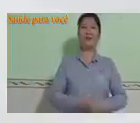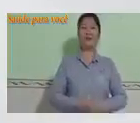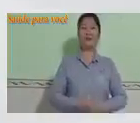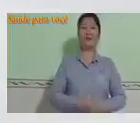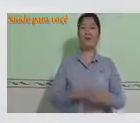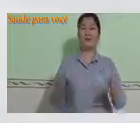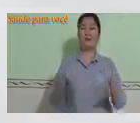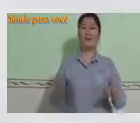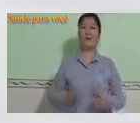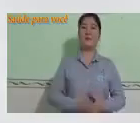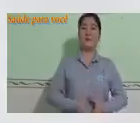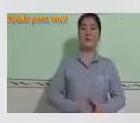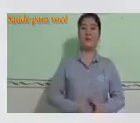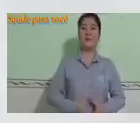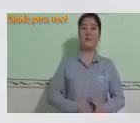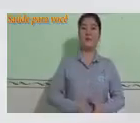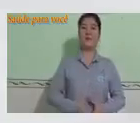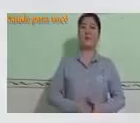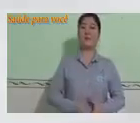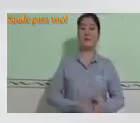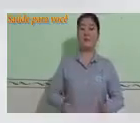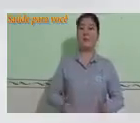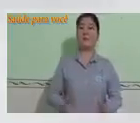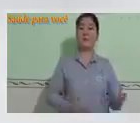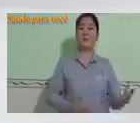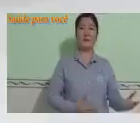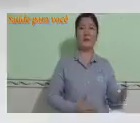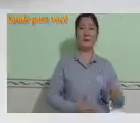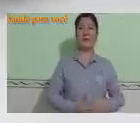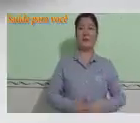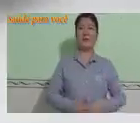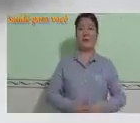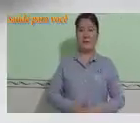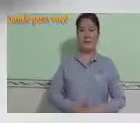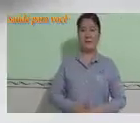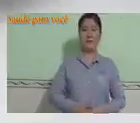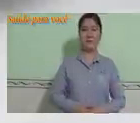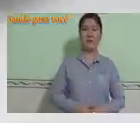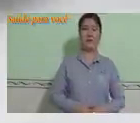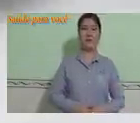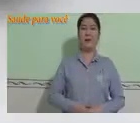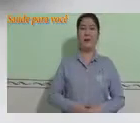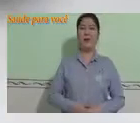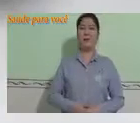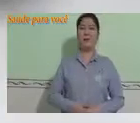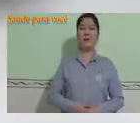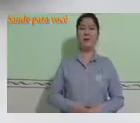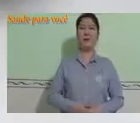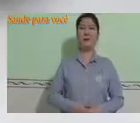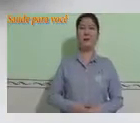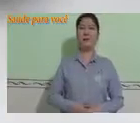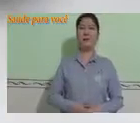na parte branca do olho, que o E acento agudo C O N S T I T U I acento agudo D A P O R T C